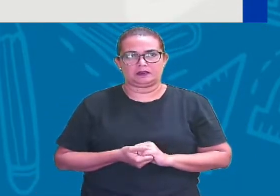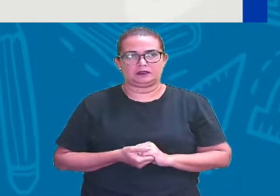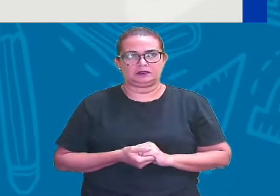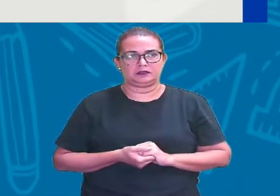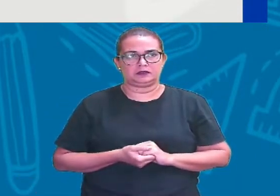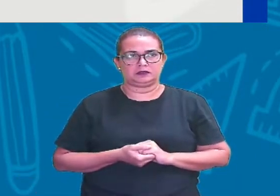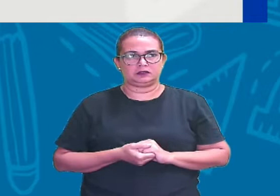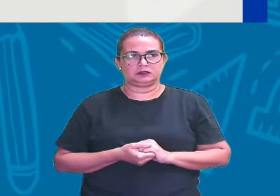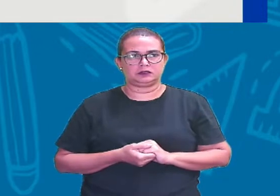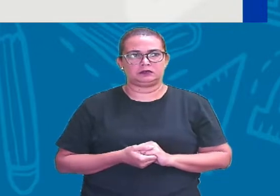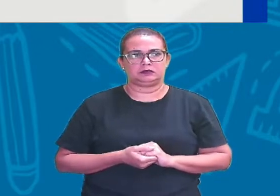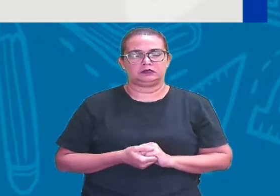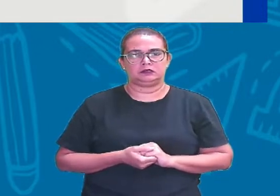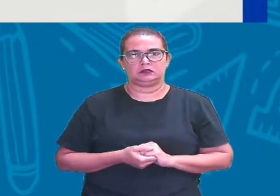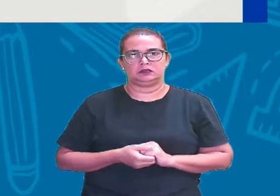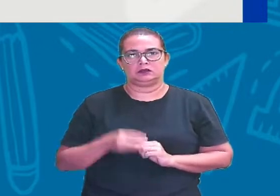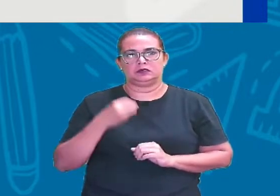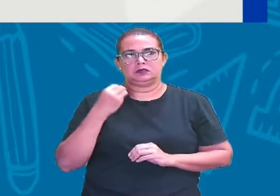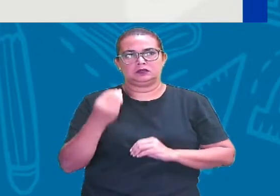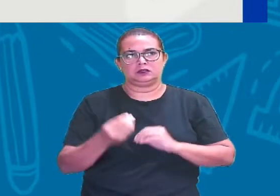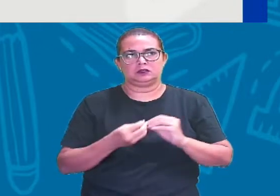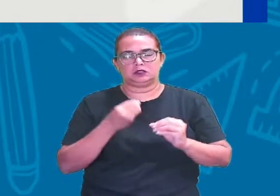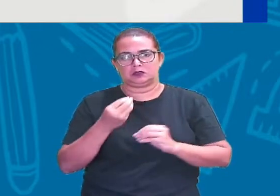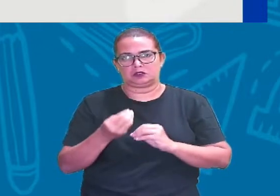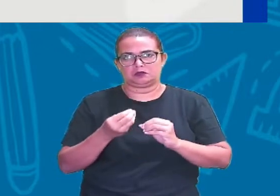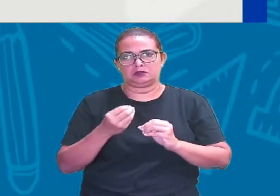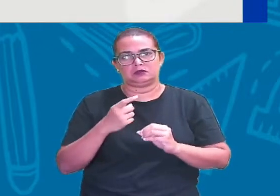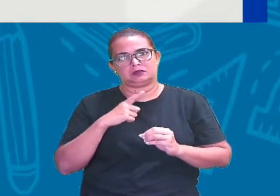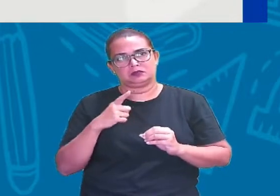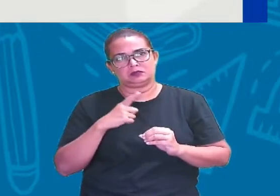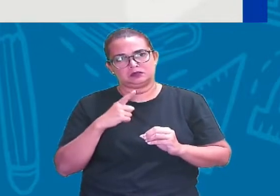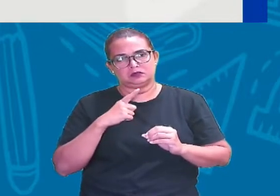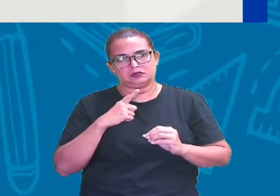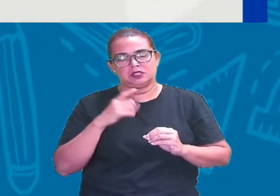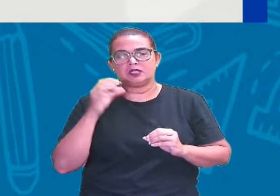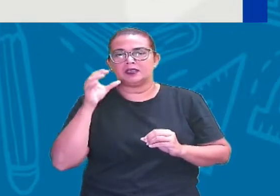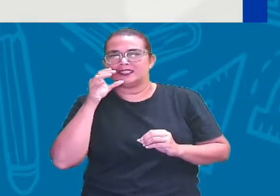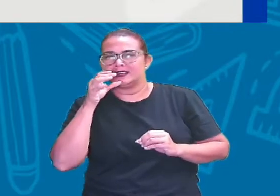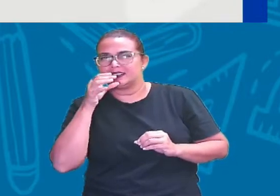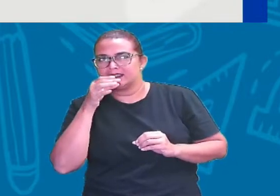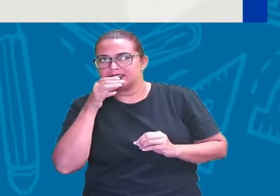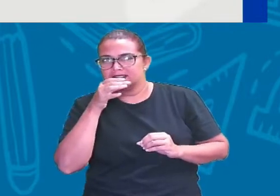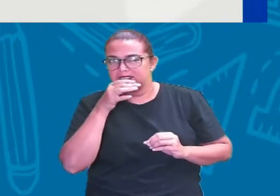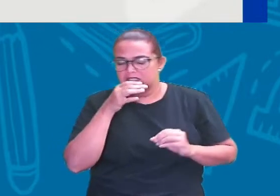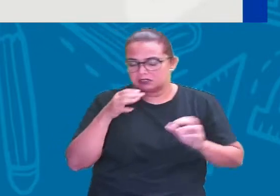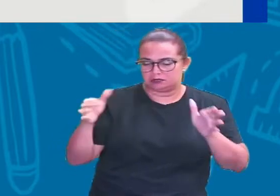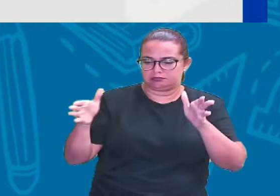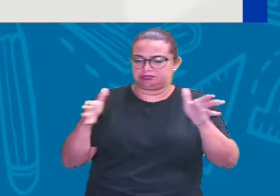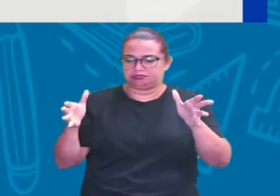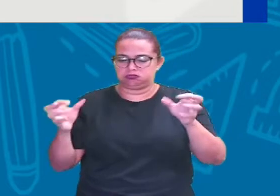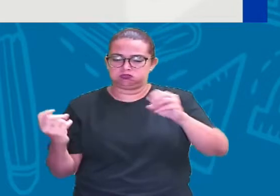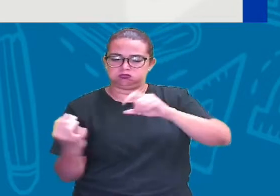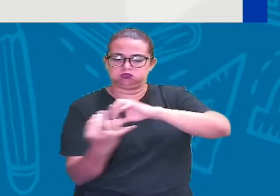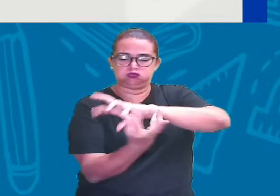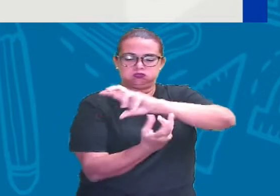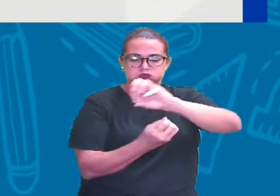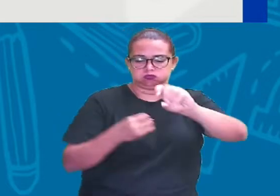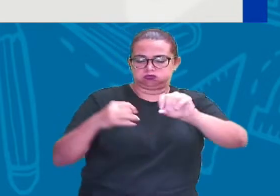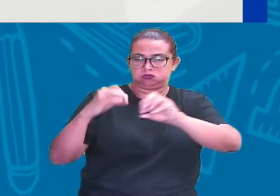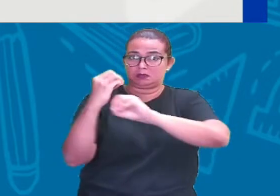calor ele é transmitido de uma extremidade, como eu falei para vocês, tá? A outra, através da o quê? Da agitação